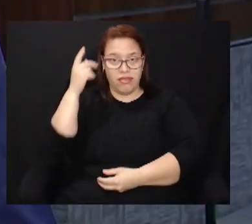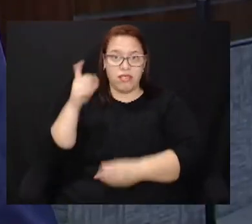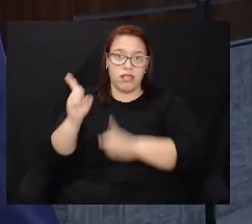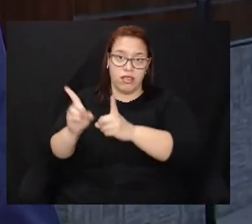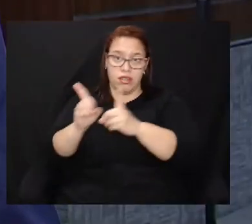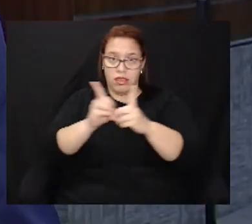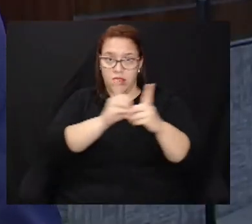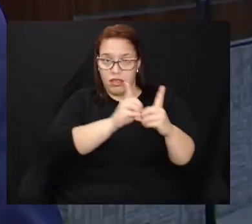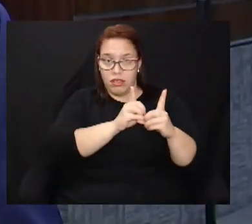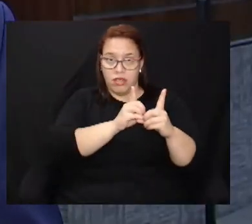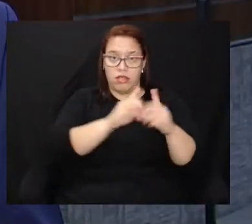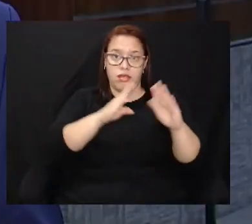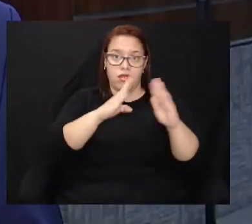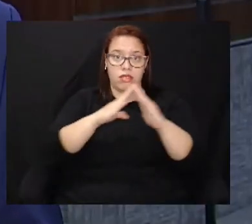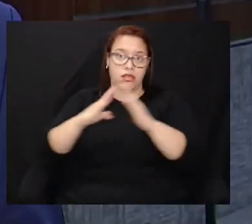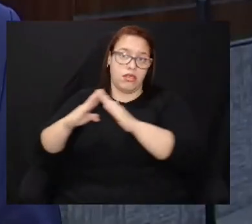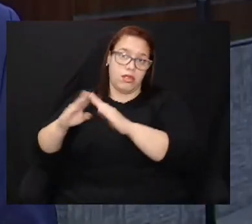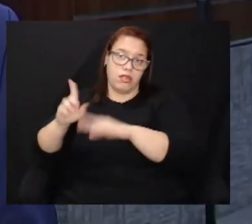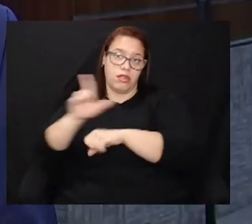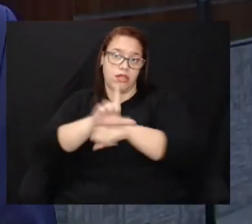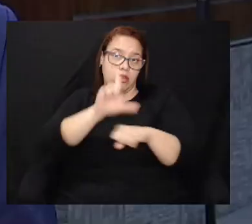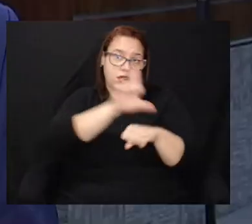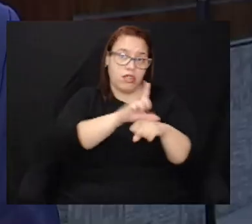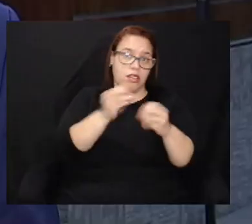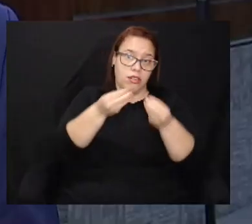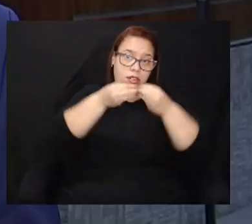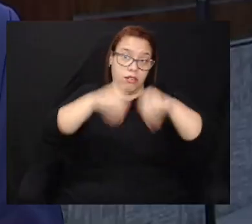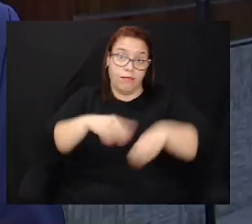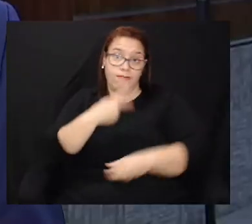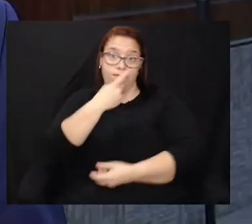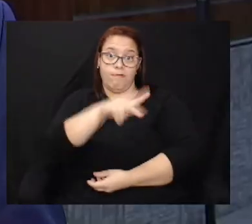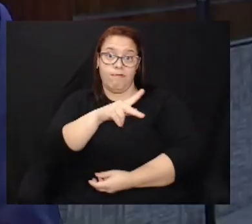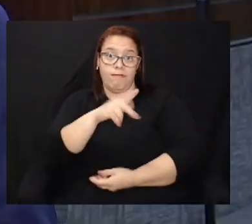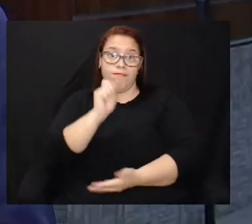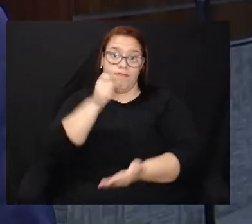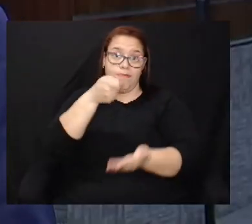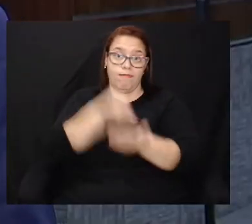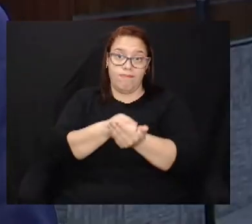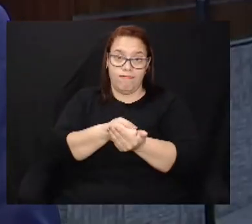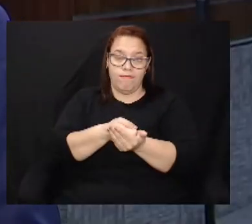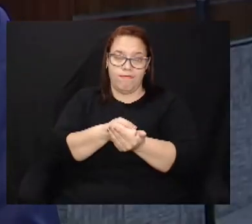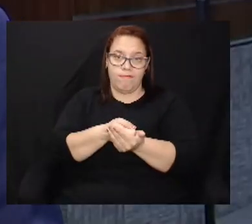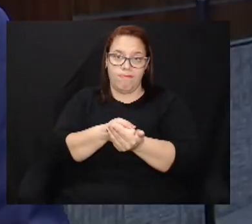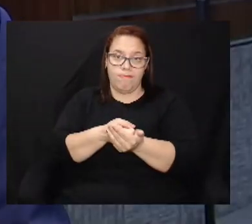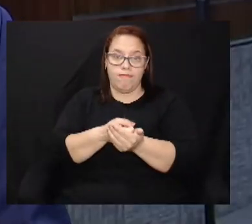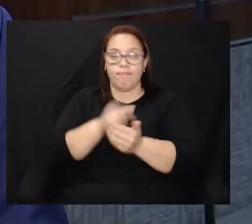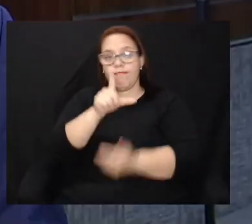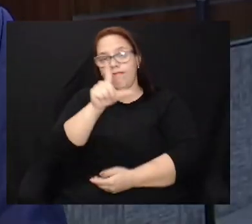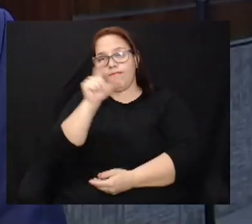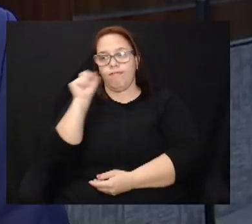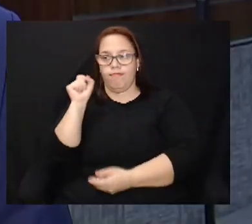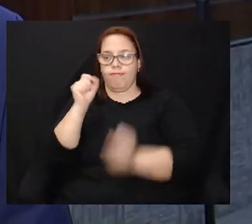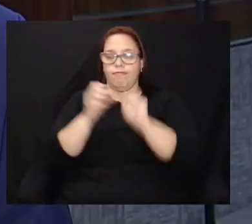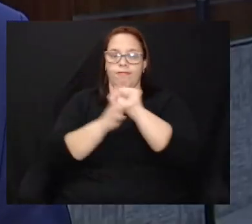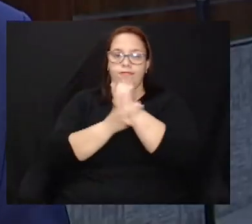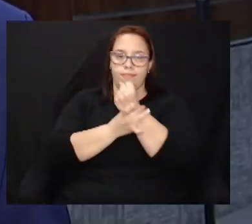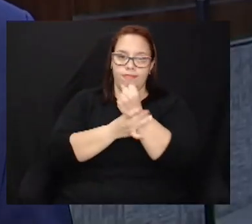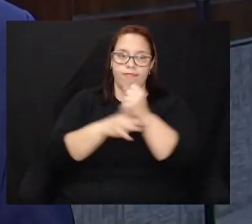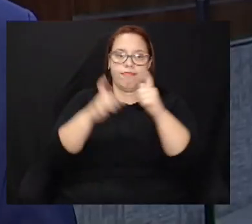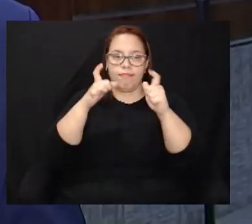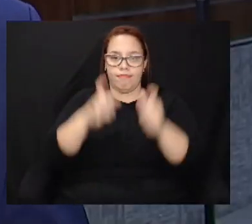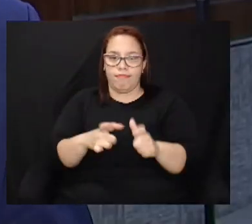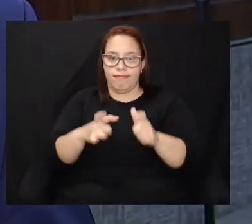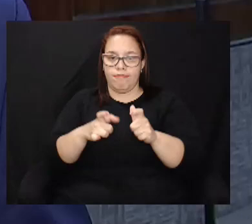no estabelecimento dele e também prejudica ele, que ele tem que estar pagando. Então, é uma forma da gente garantir que esse espaço seja